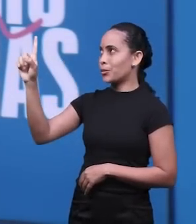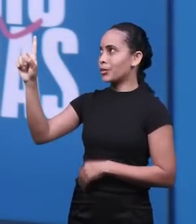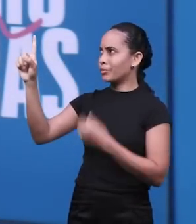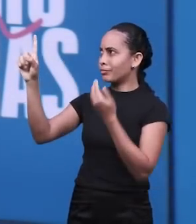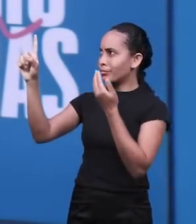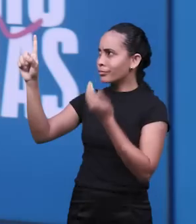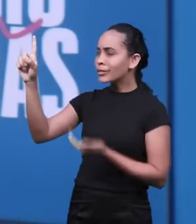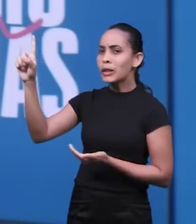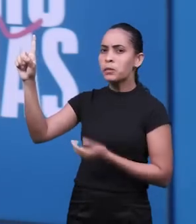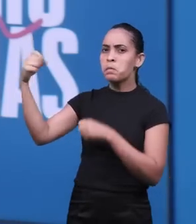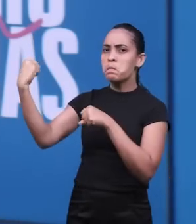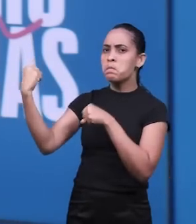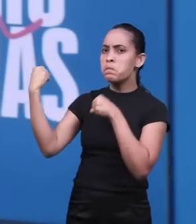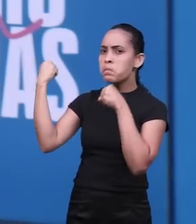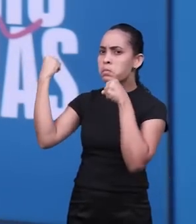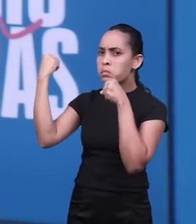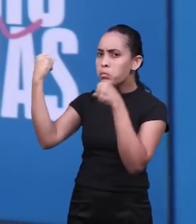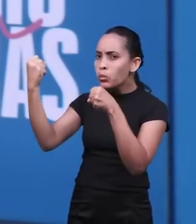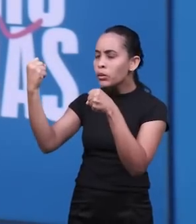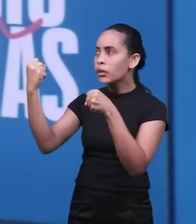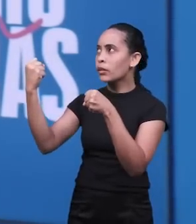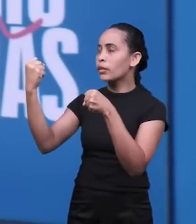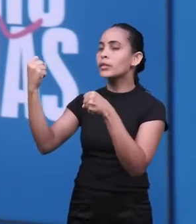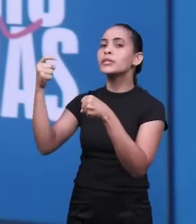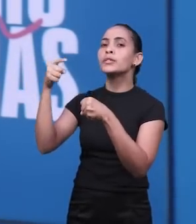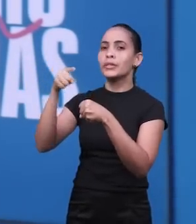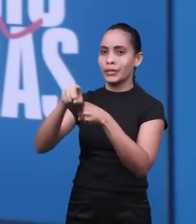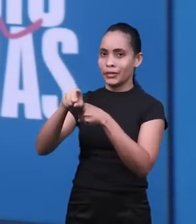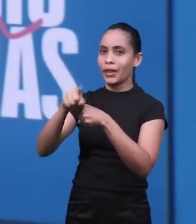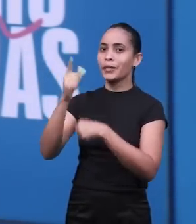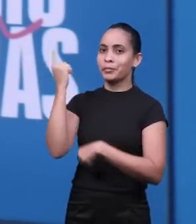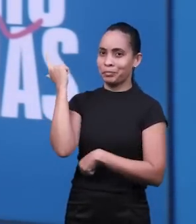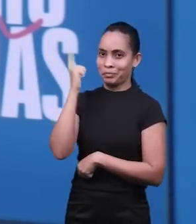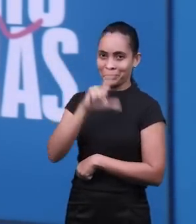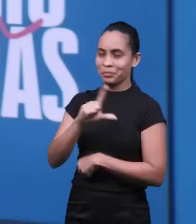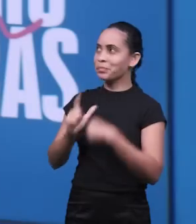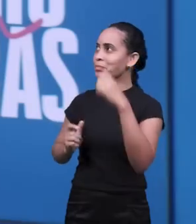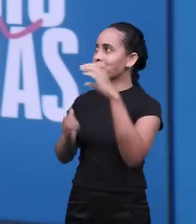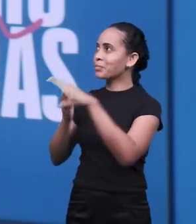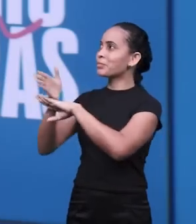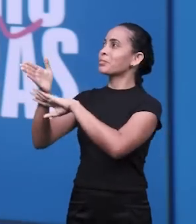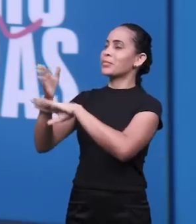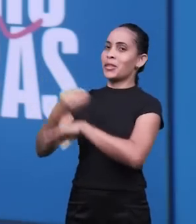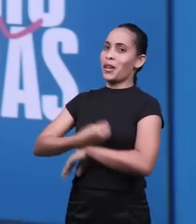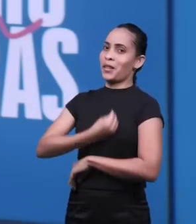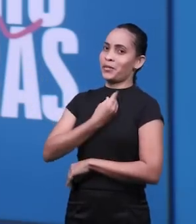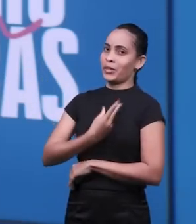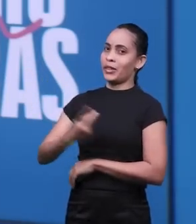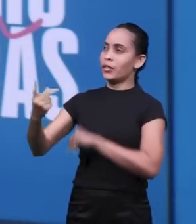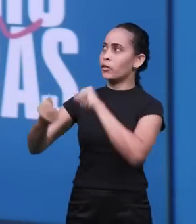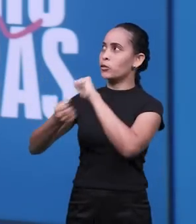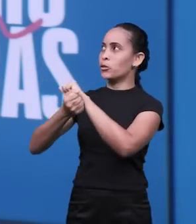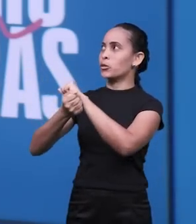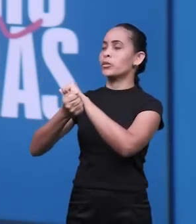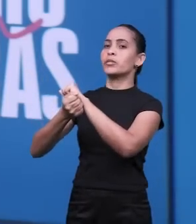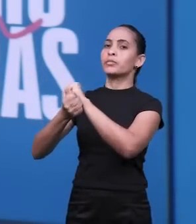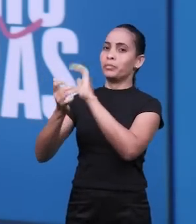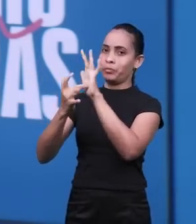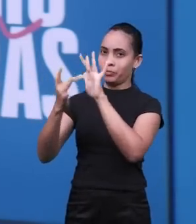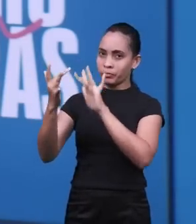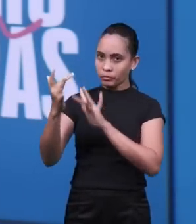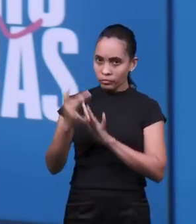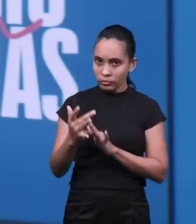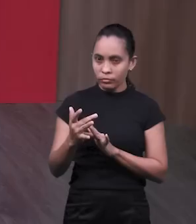quem conhece o Deus Todo-Poderoso, vai ser aprovado para uma vida eterna Glórias a Deus. em Cristo Jesus. Glória